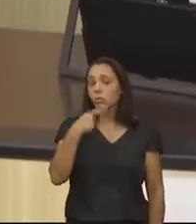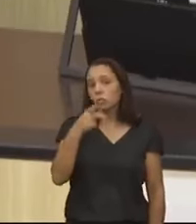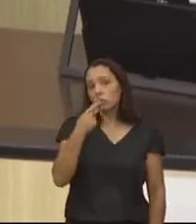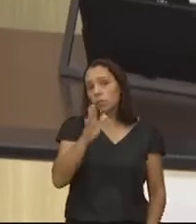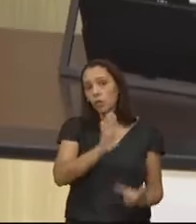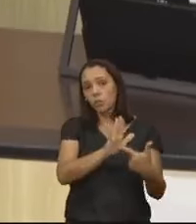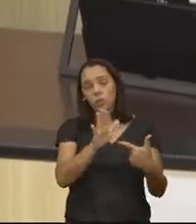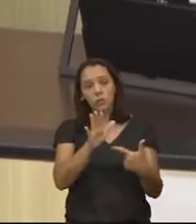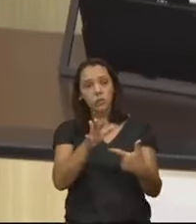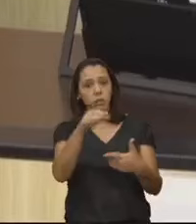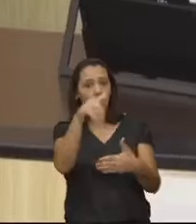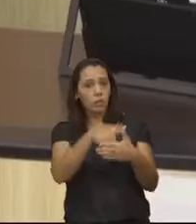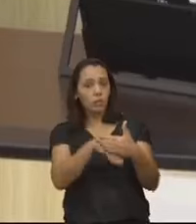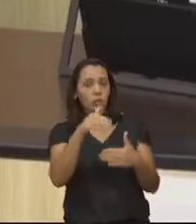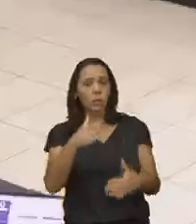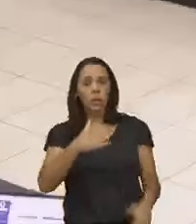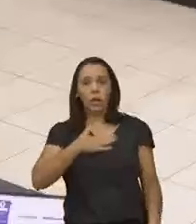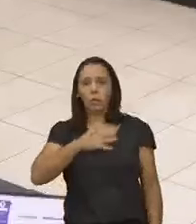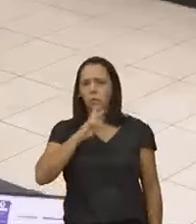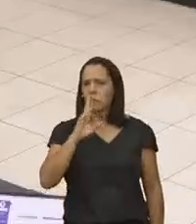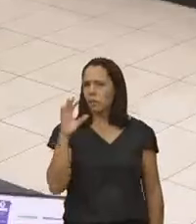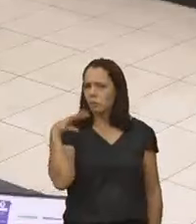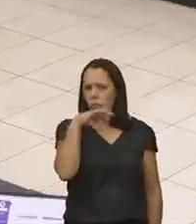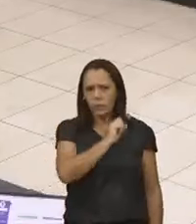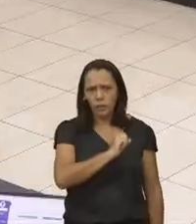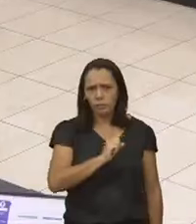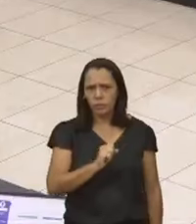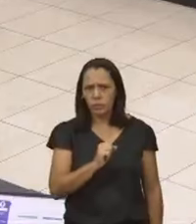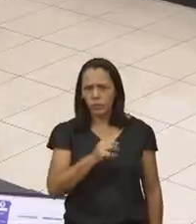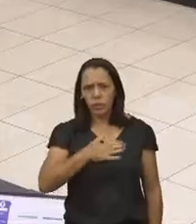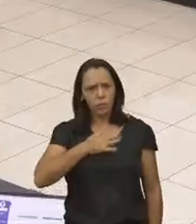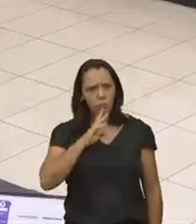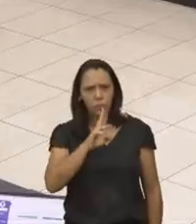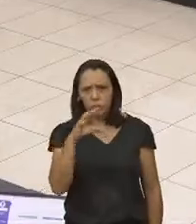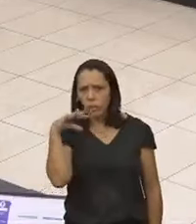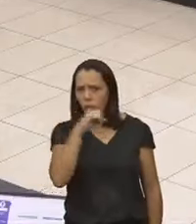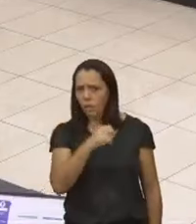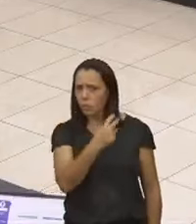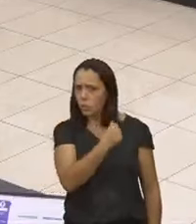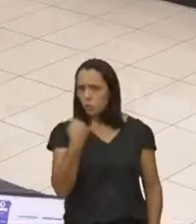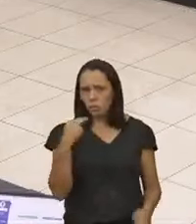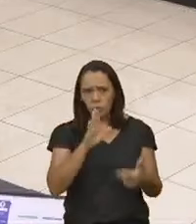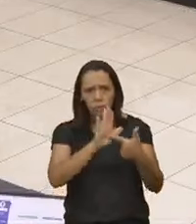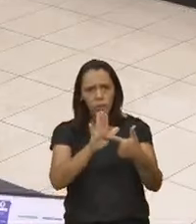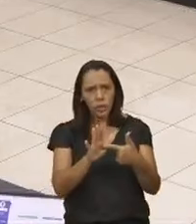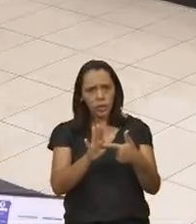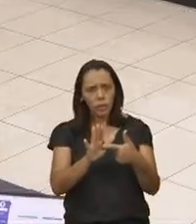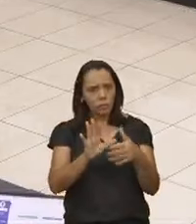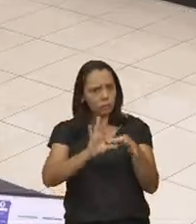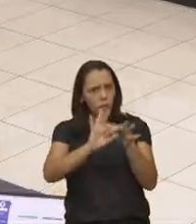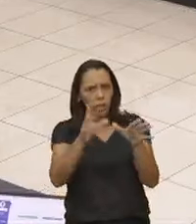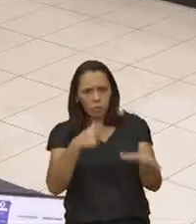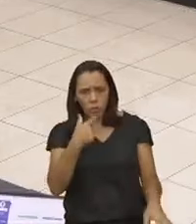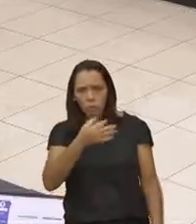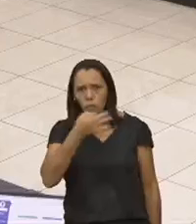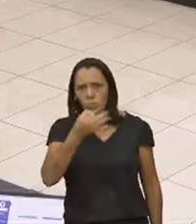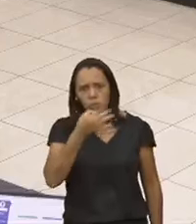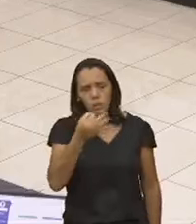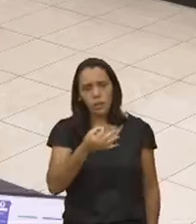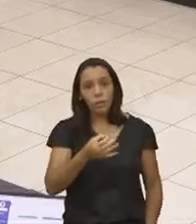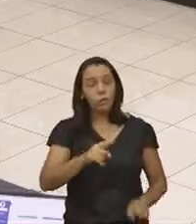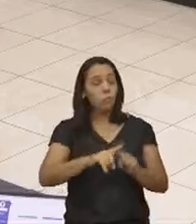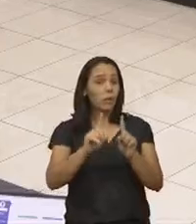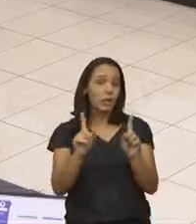não. Presidente, Okay? a minha resposta vai ser bem rápida. Projeto, vai ser bem rápida. Eu fui citado nominalmente. Me permita fazer essa fala. Mas não é, não